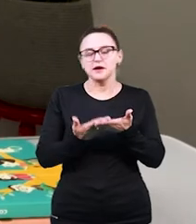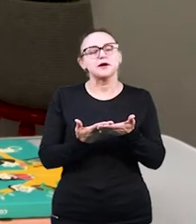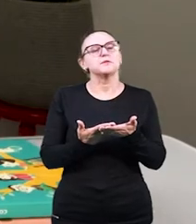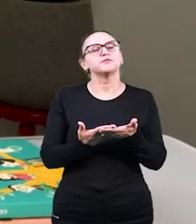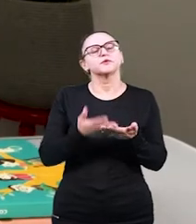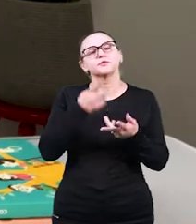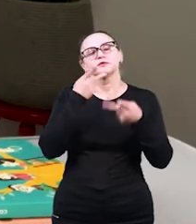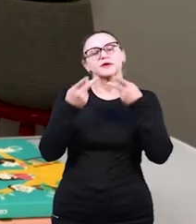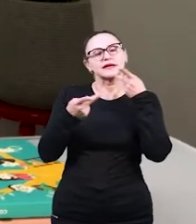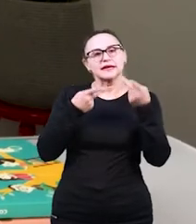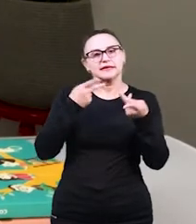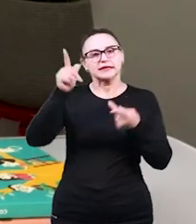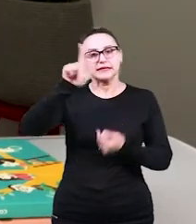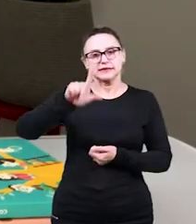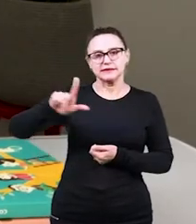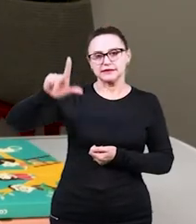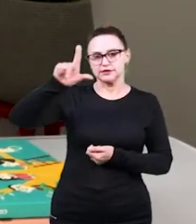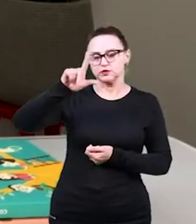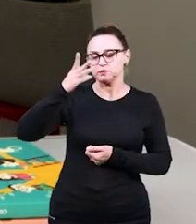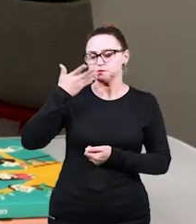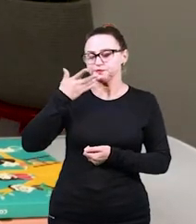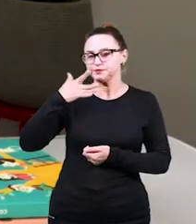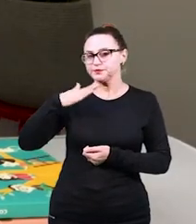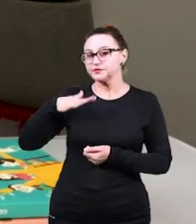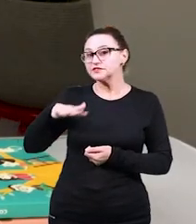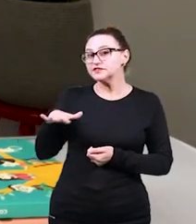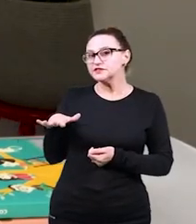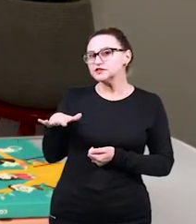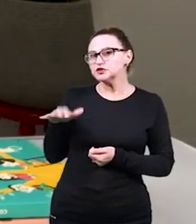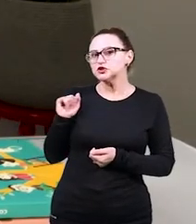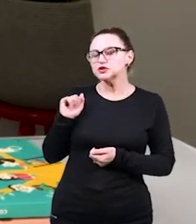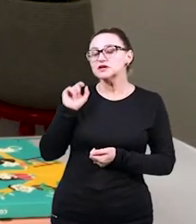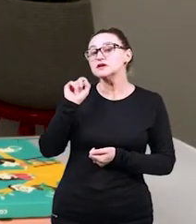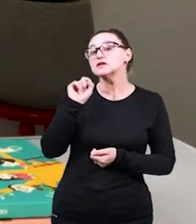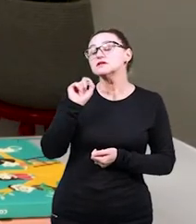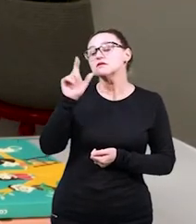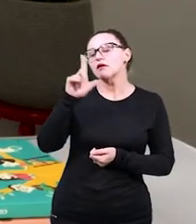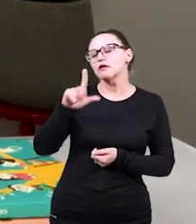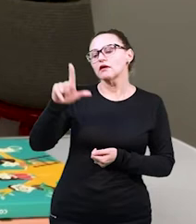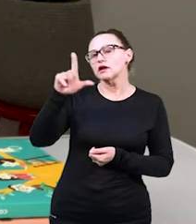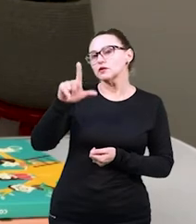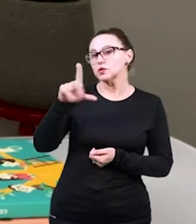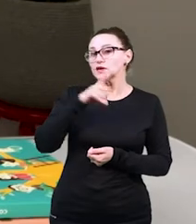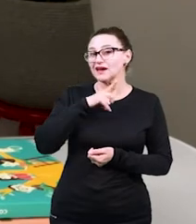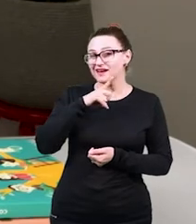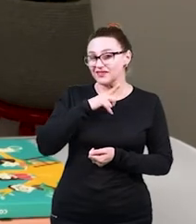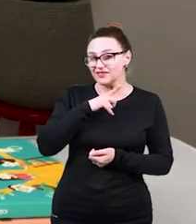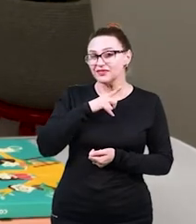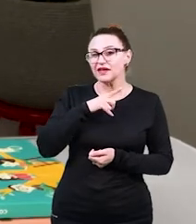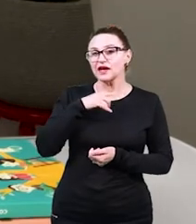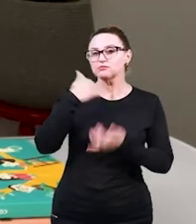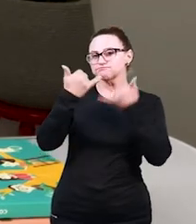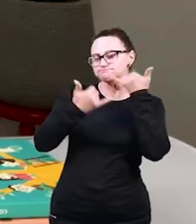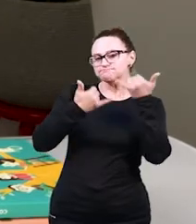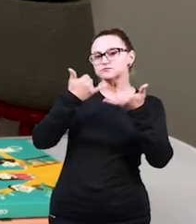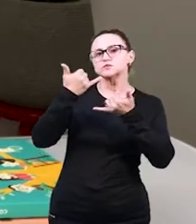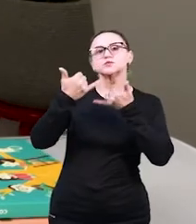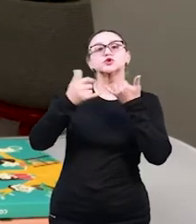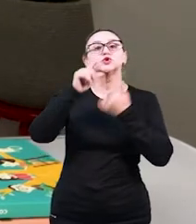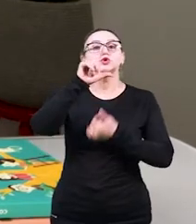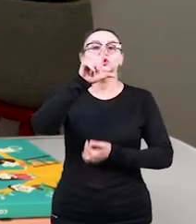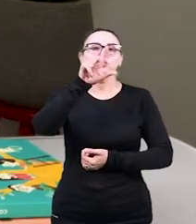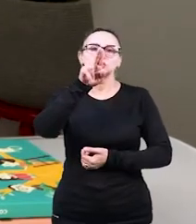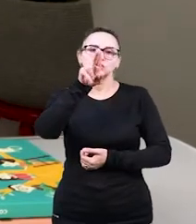nesta aula, nós vamos falar a respeito da literatura infantil e se essa literatura tem um caráter lúdico ou um caráter